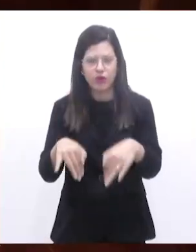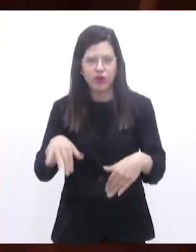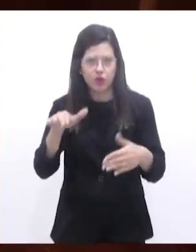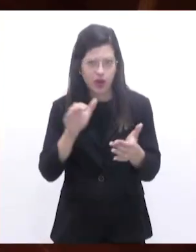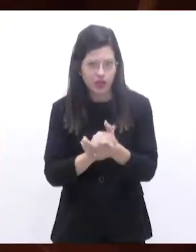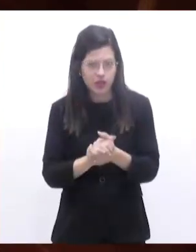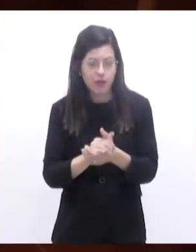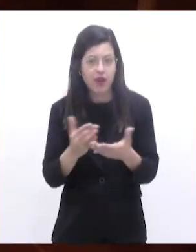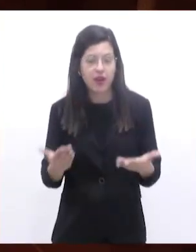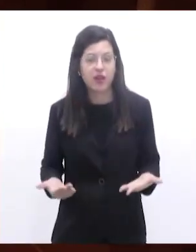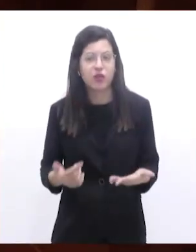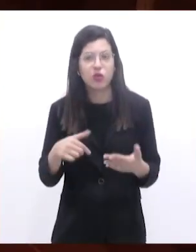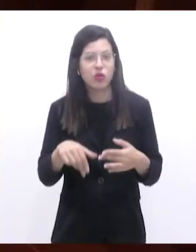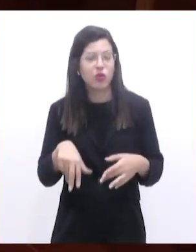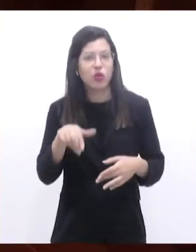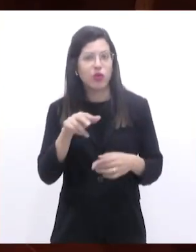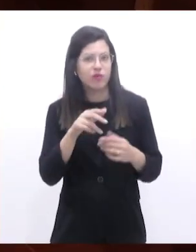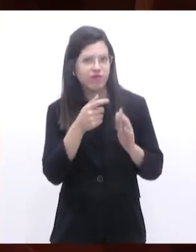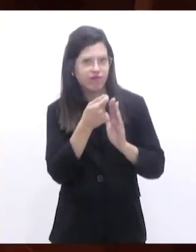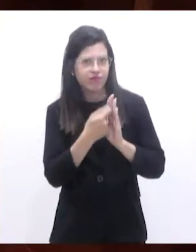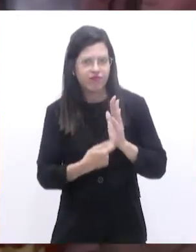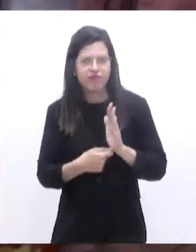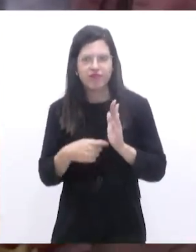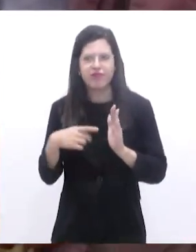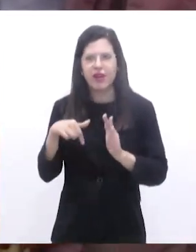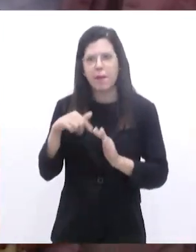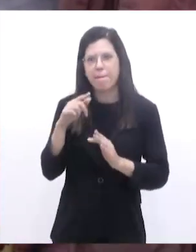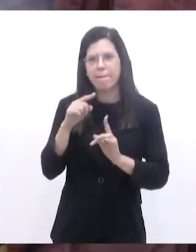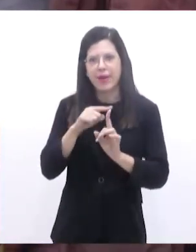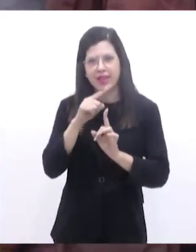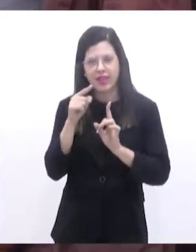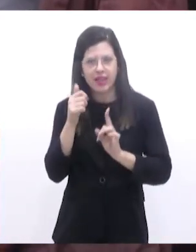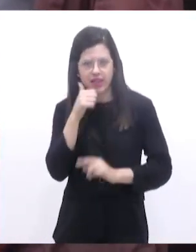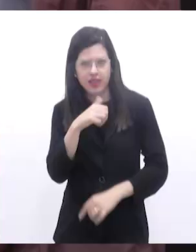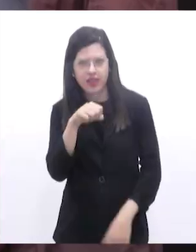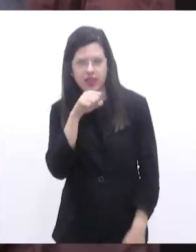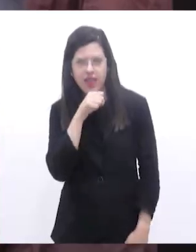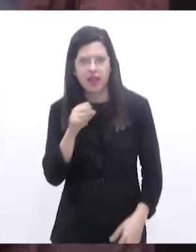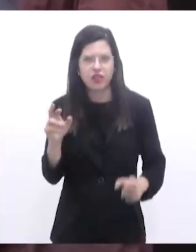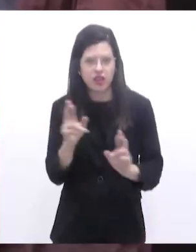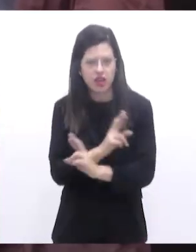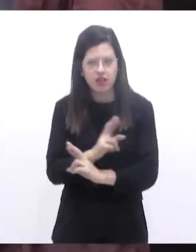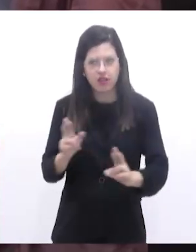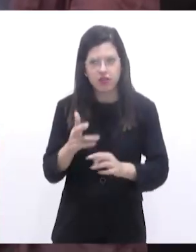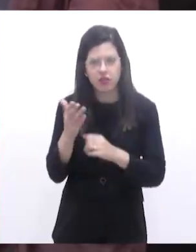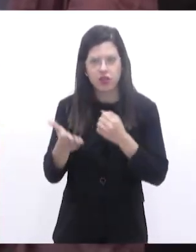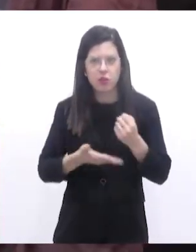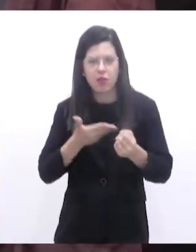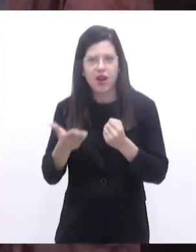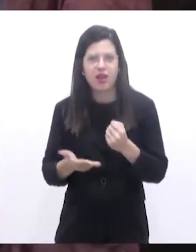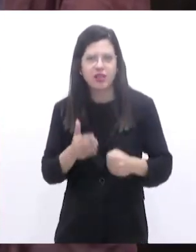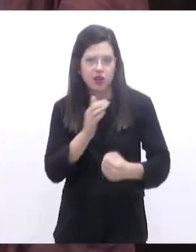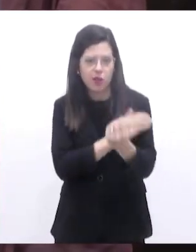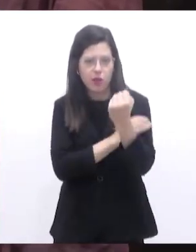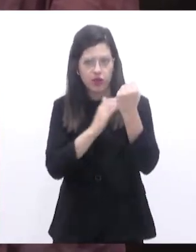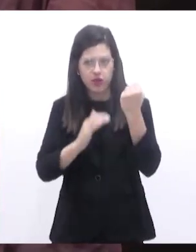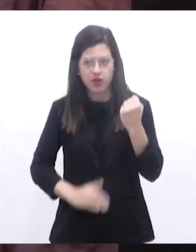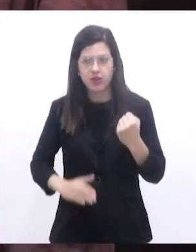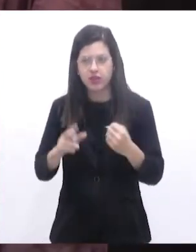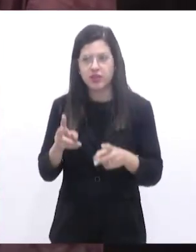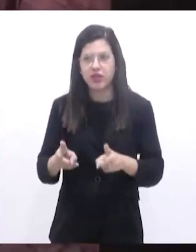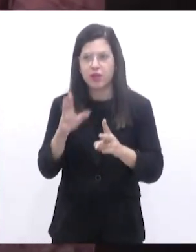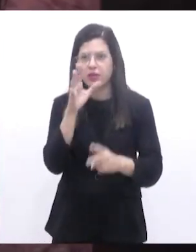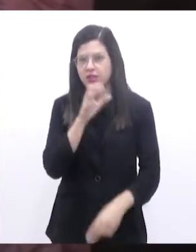O texto aborda temas como maternidade, relações superficiais e empoderamento. As sessões são sempre aos